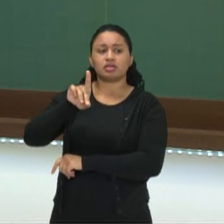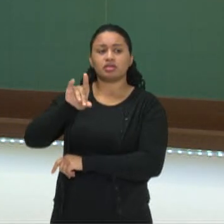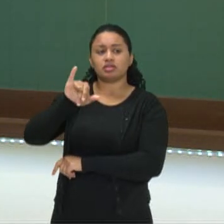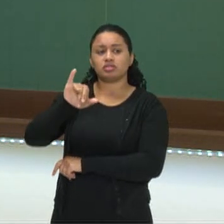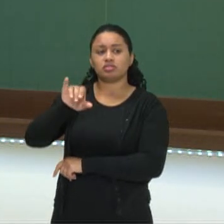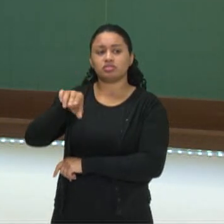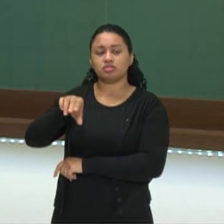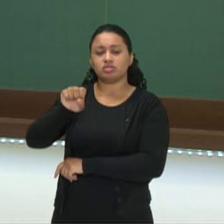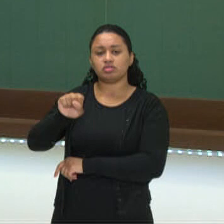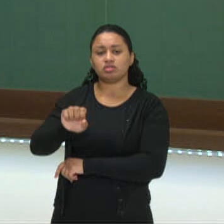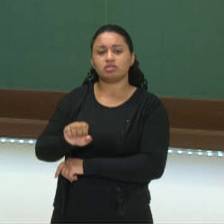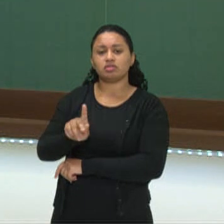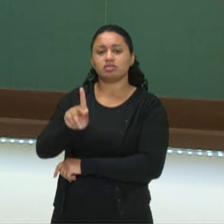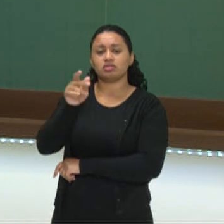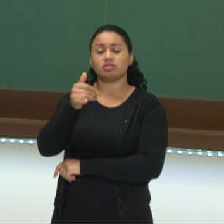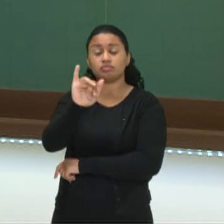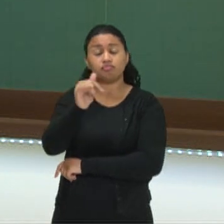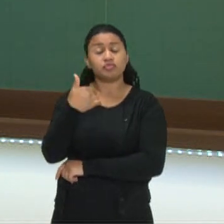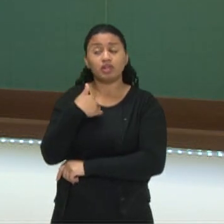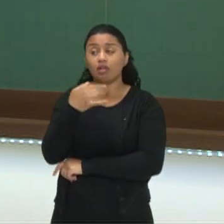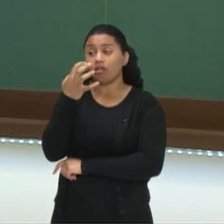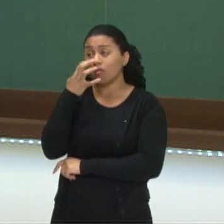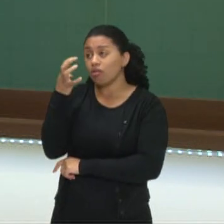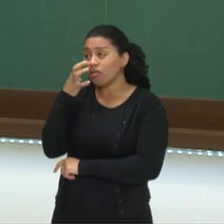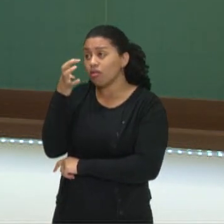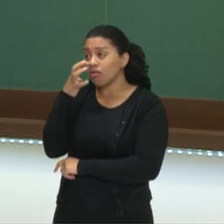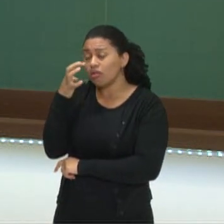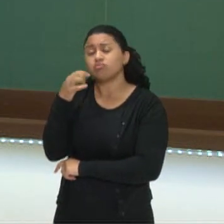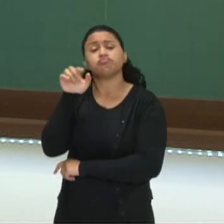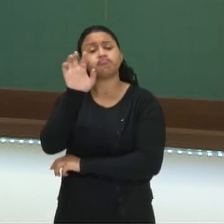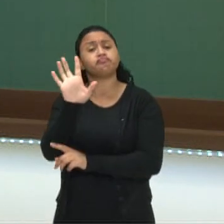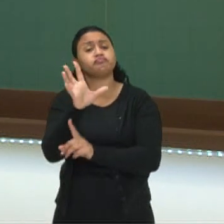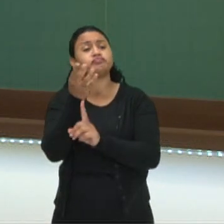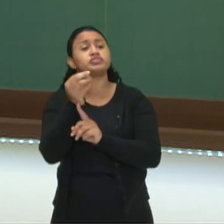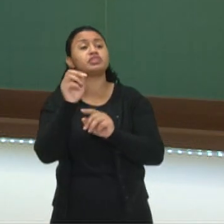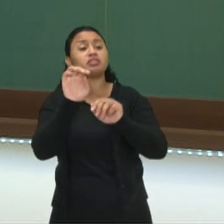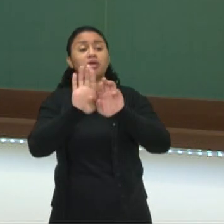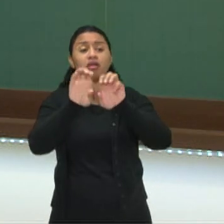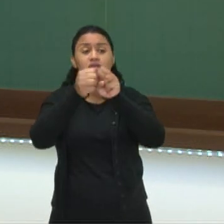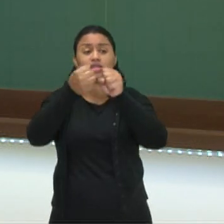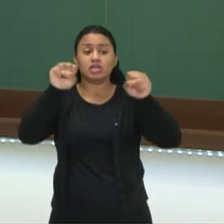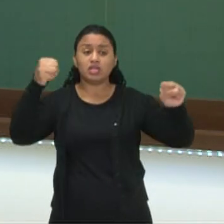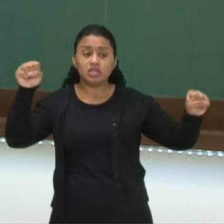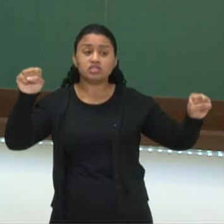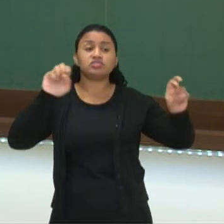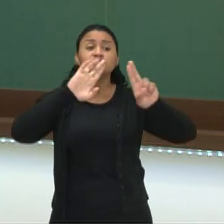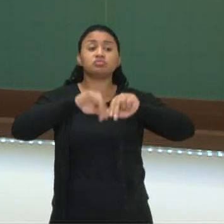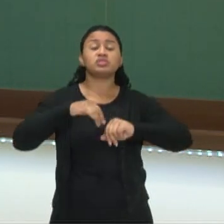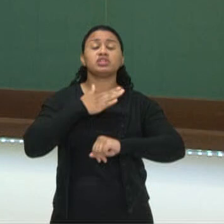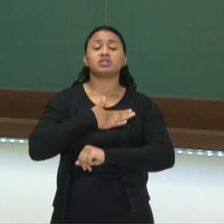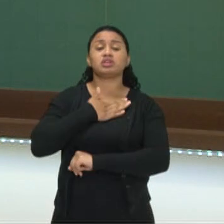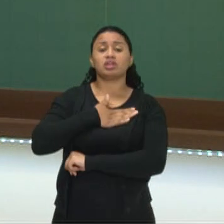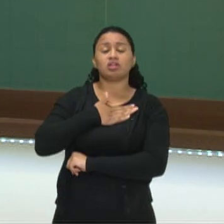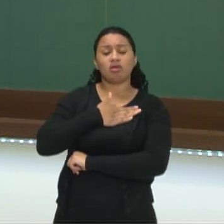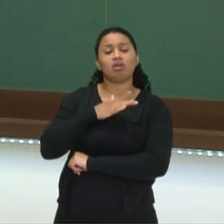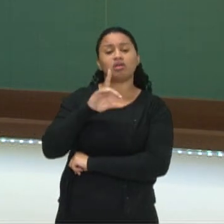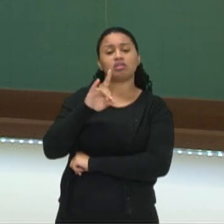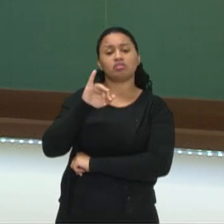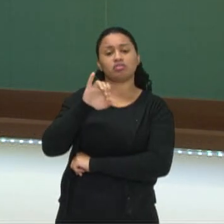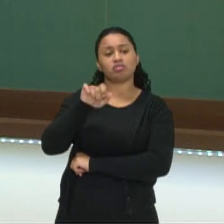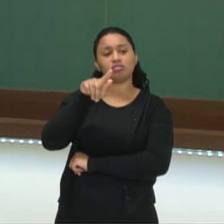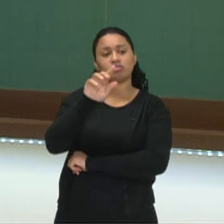aquelas obras. E outras obras que ele ficava muito fascinado, aquelas obras de grandes dimensões. Então, por isso que ele gosta muito do Diego Rivera. Diego Rivera era